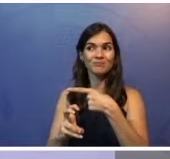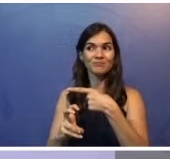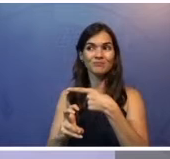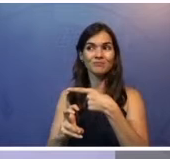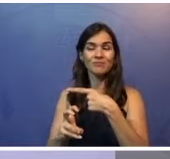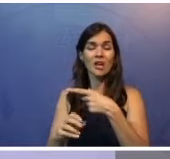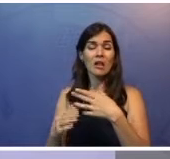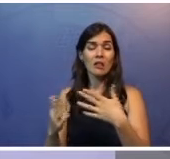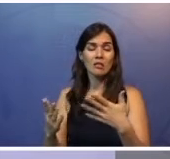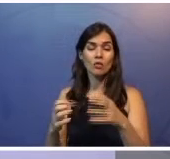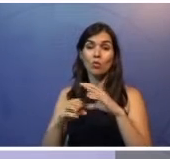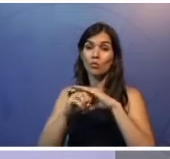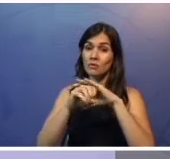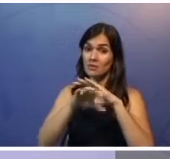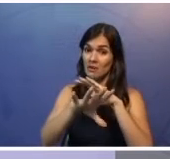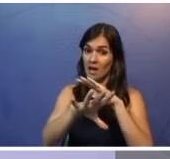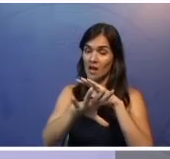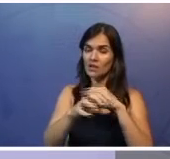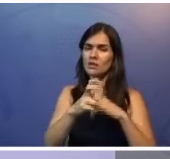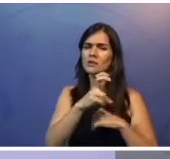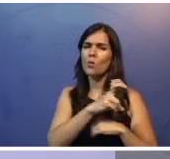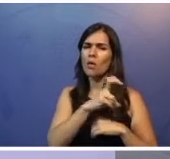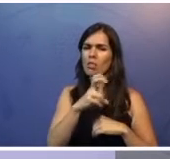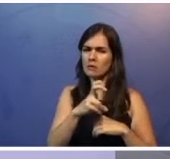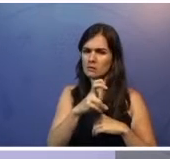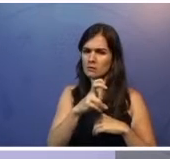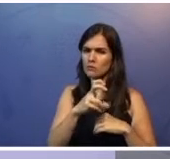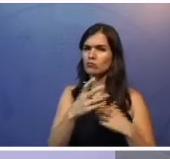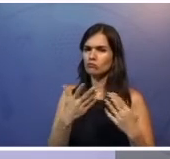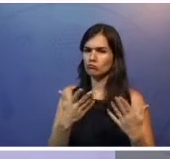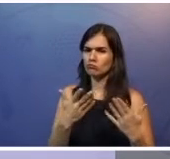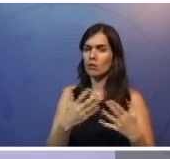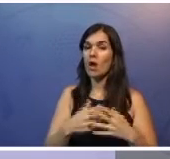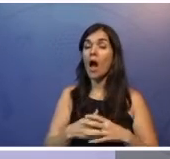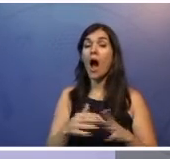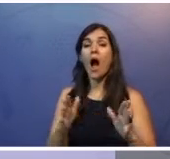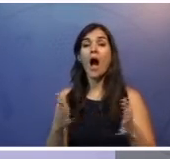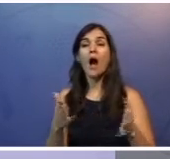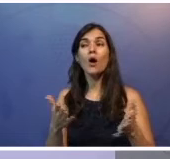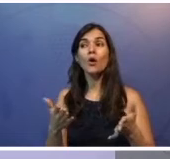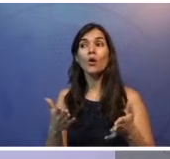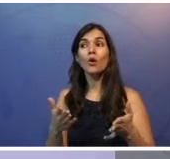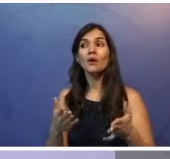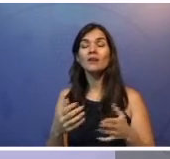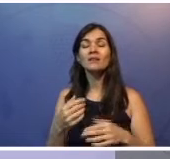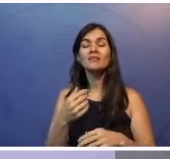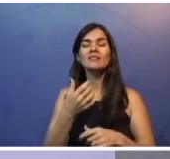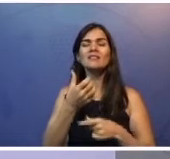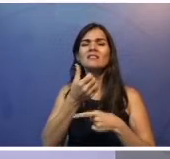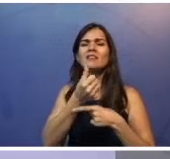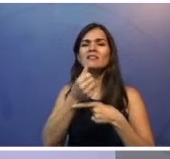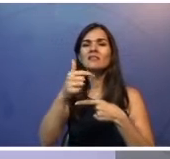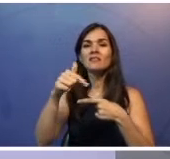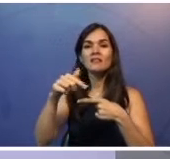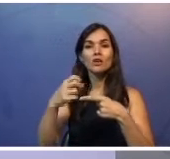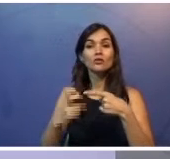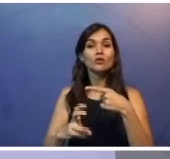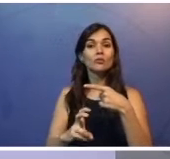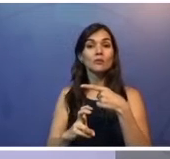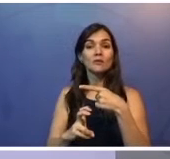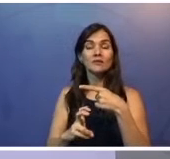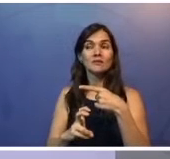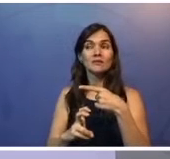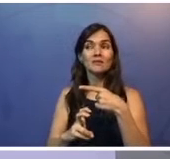e no slide anterior Deus 55 né somando 12 da 67/67